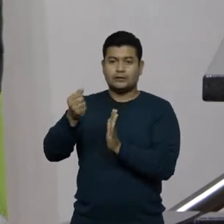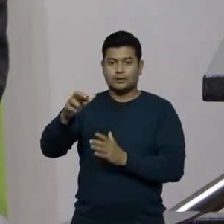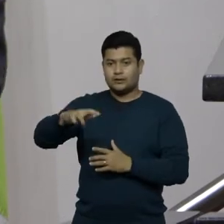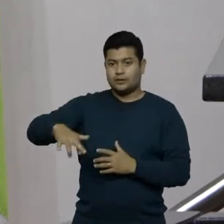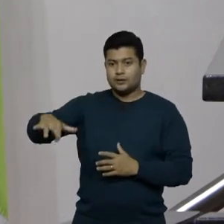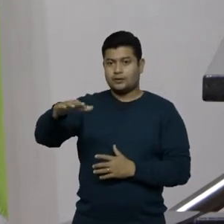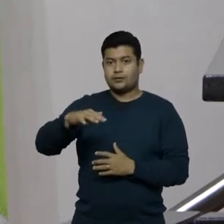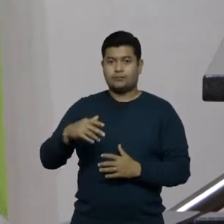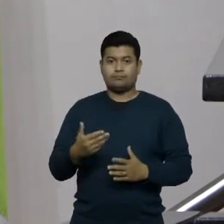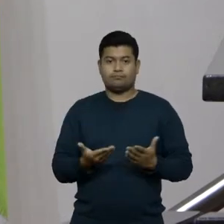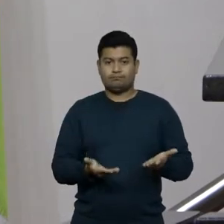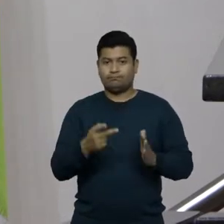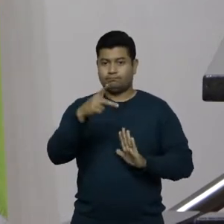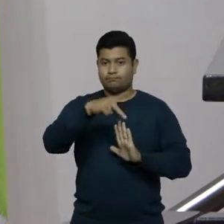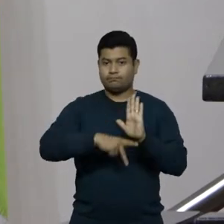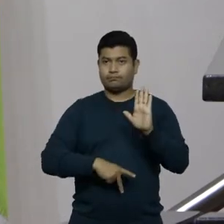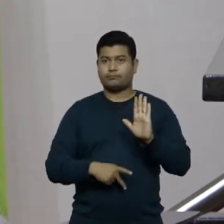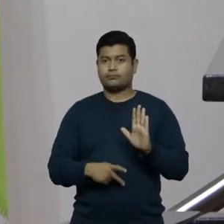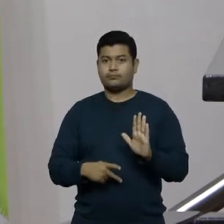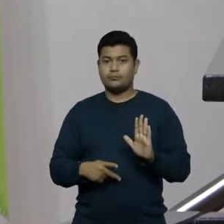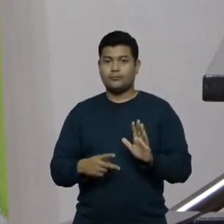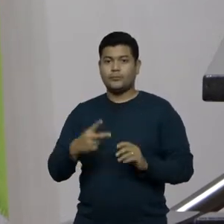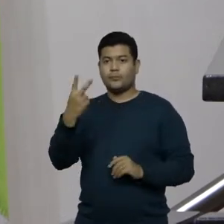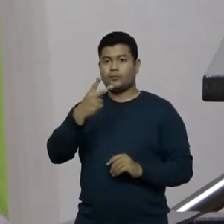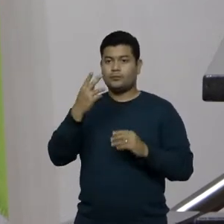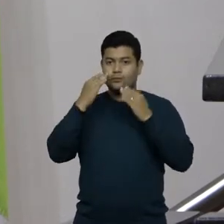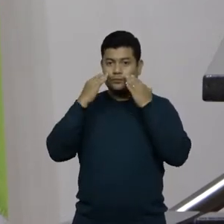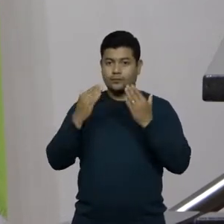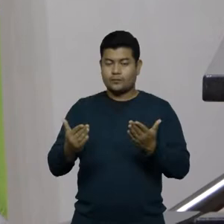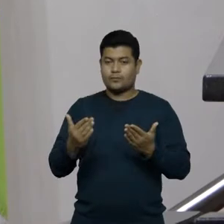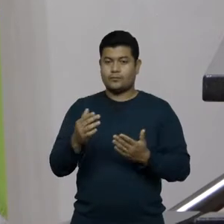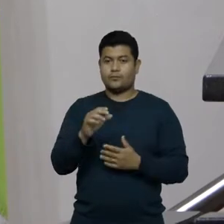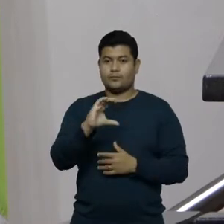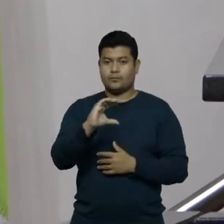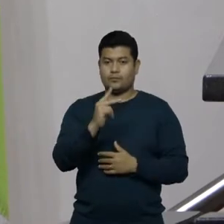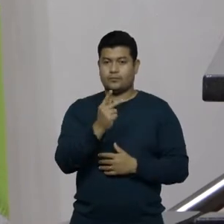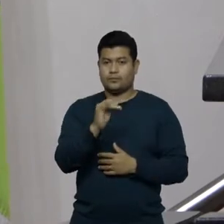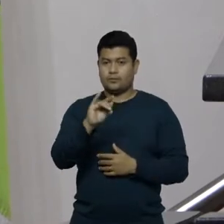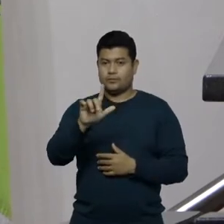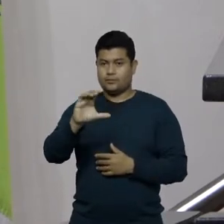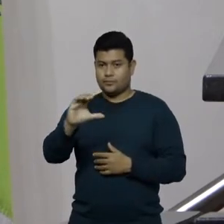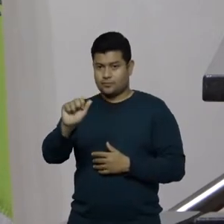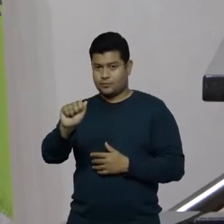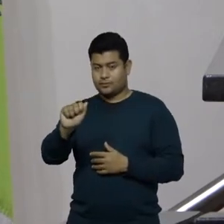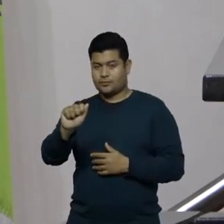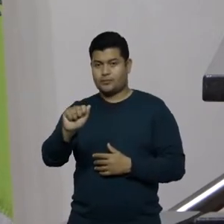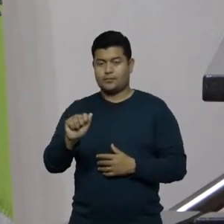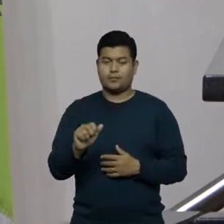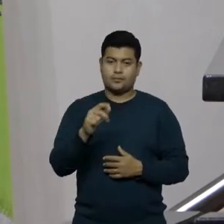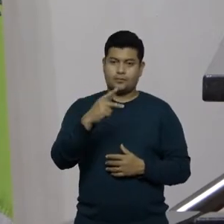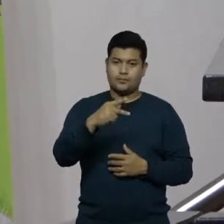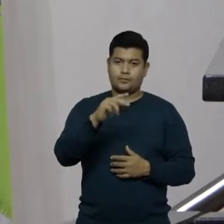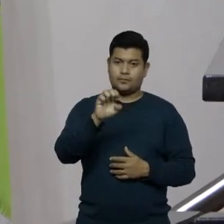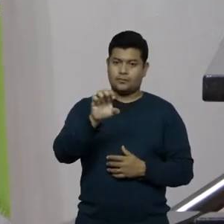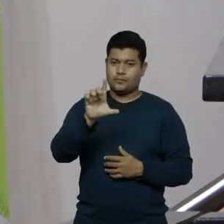este projeto da 2ª mostra a Chica pelega ele foi idealizado